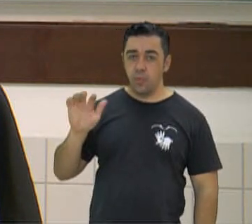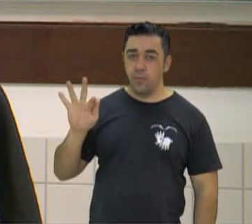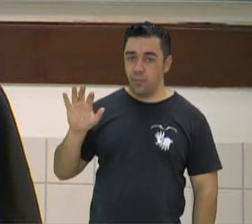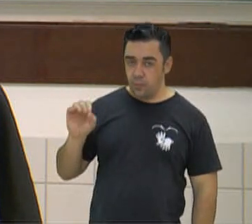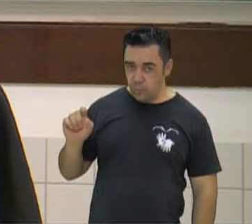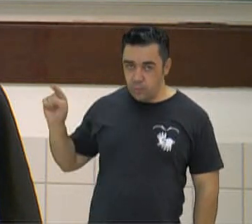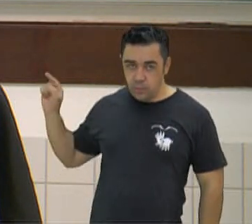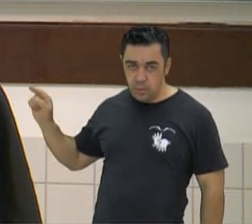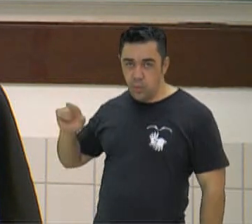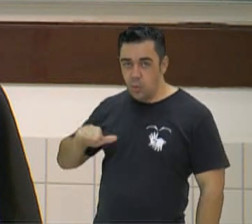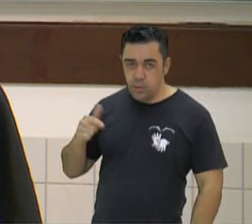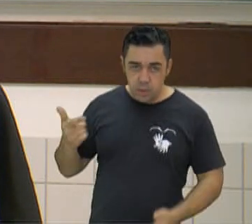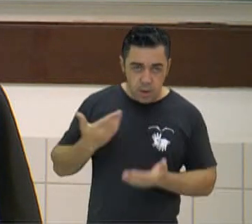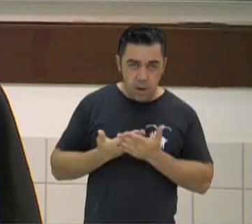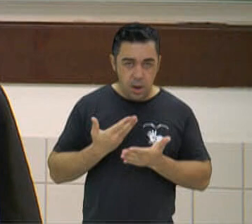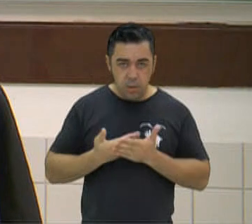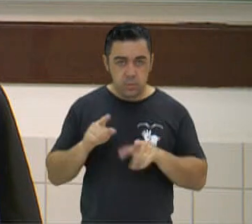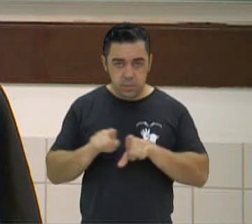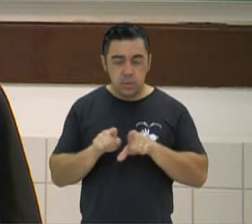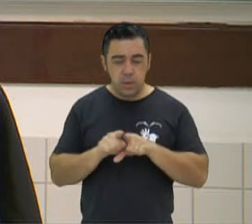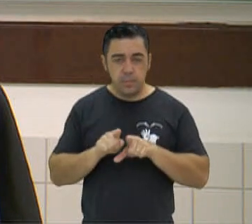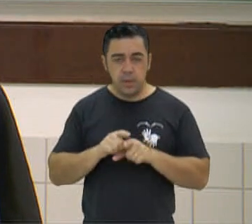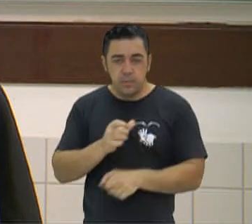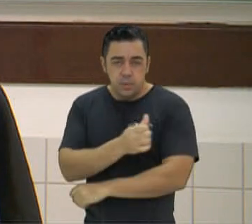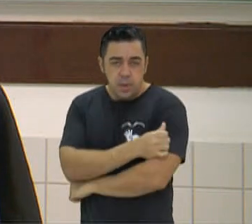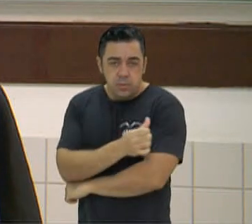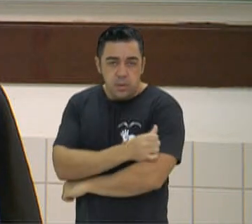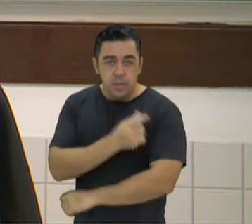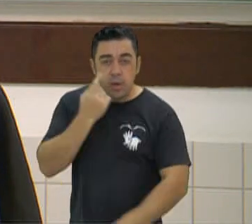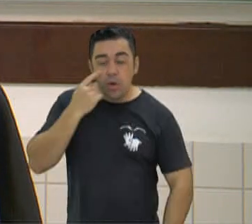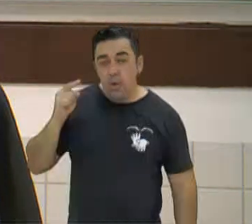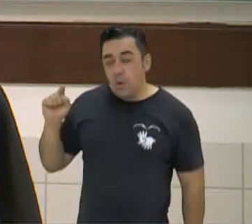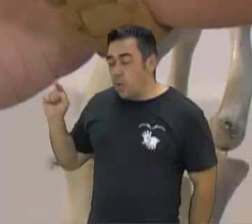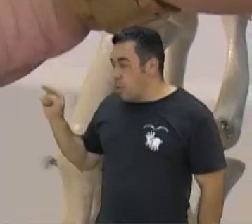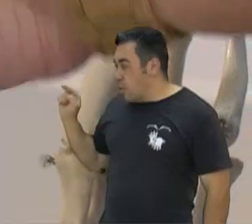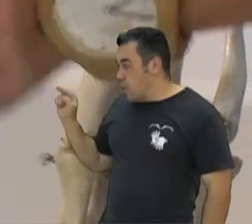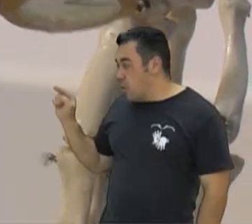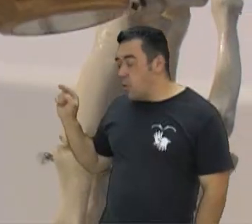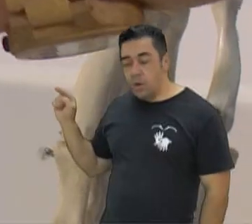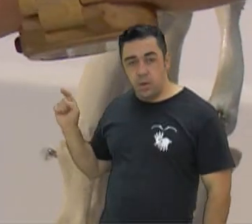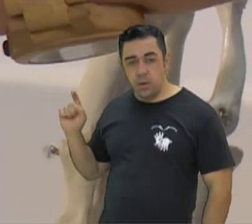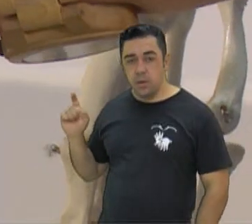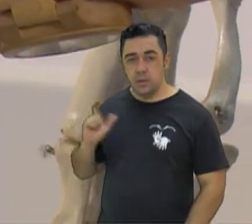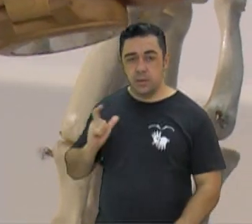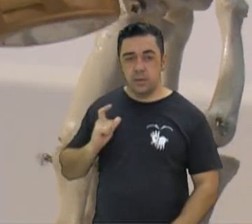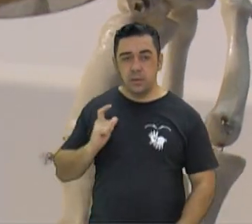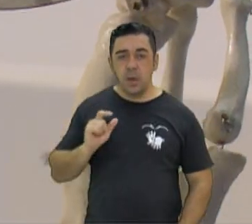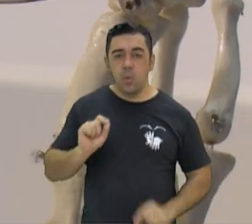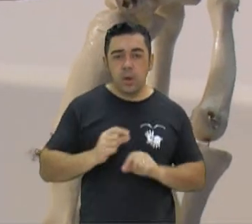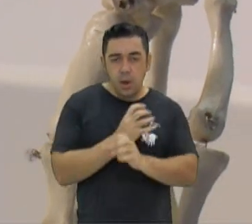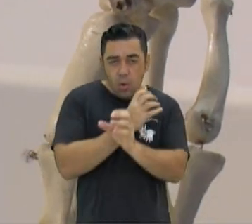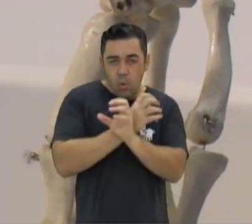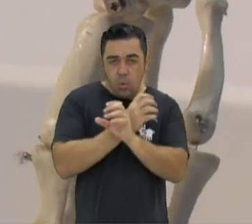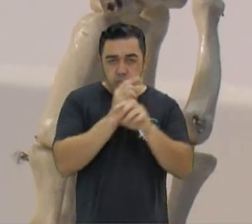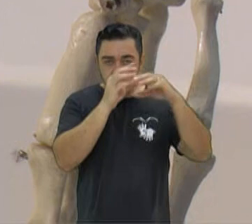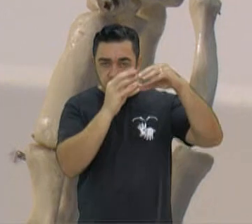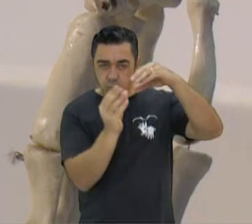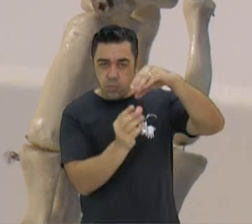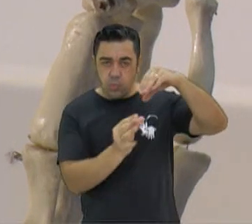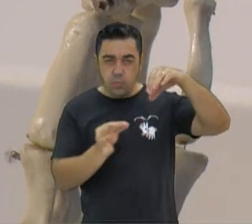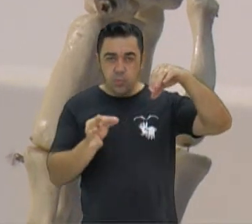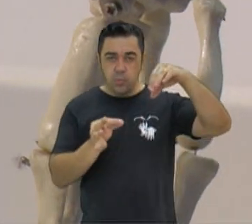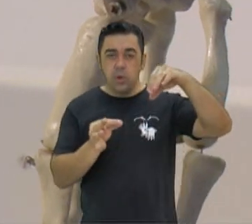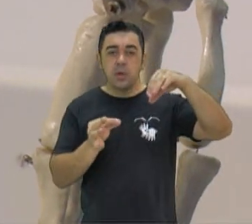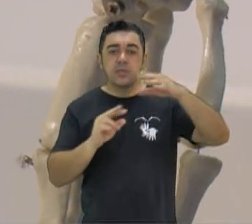apareceu em outras aulas aí, principalmente do Fundamental. Se vocês olharem então aqui no final da coluna, tem esse ossinho aqui, que é uma